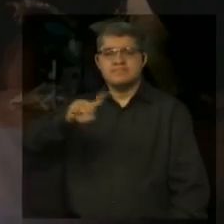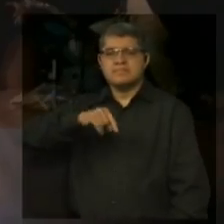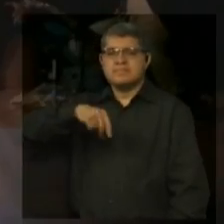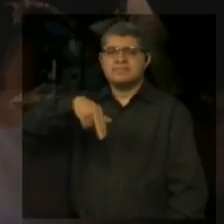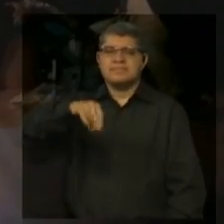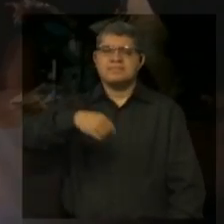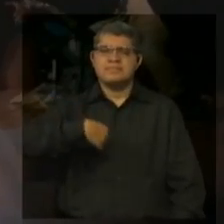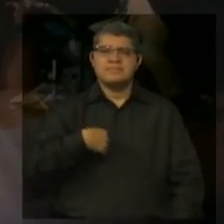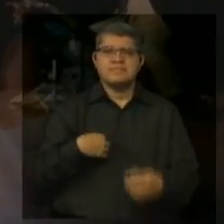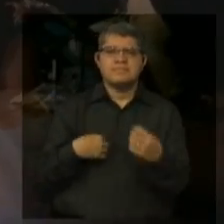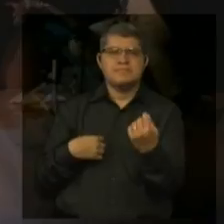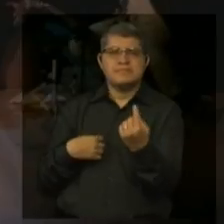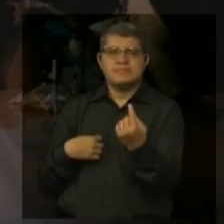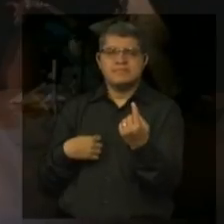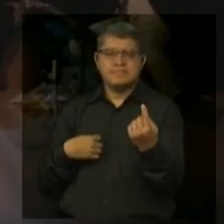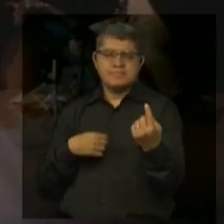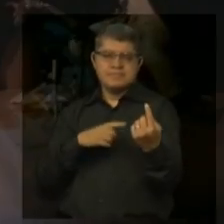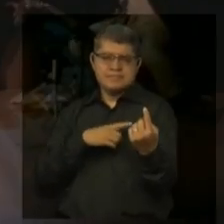Andado tão sozinho,